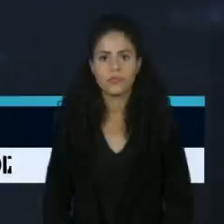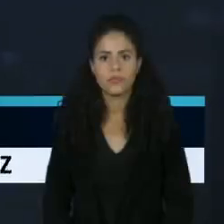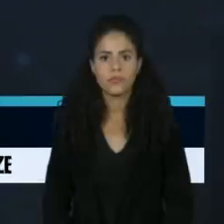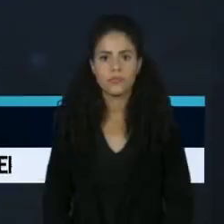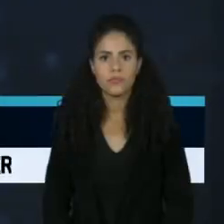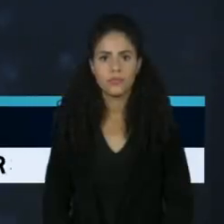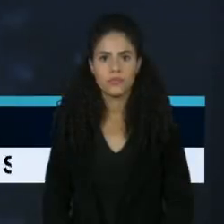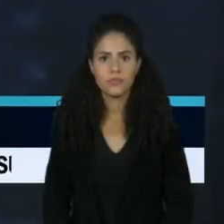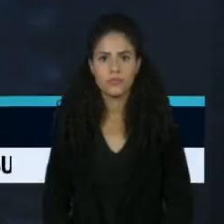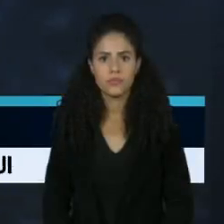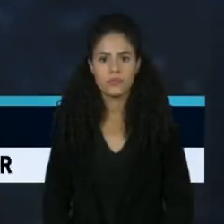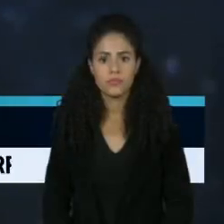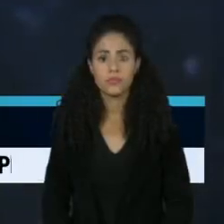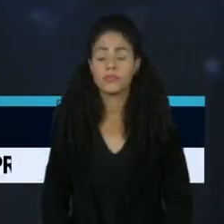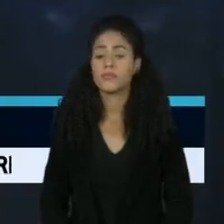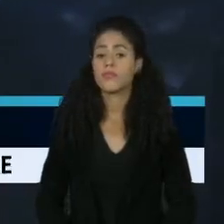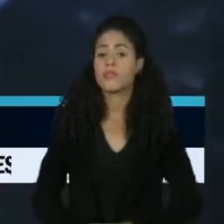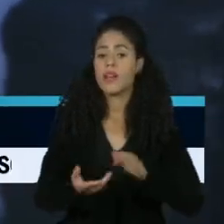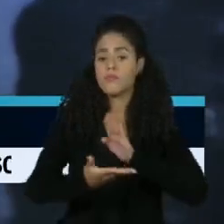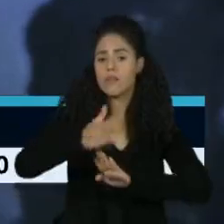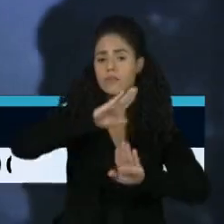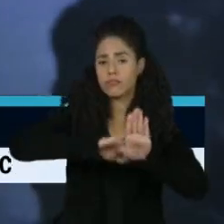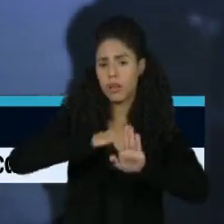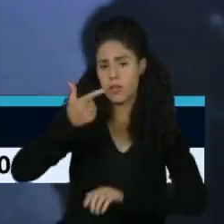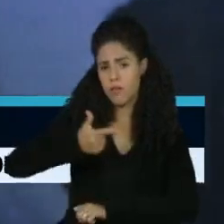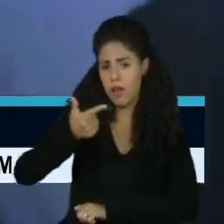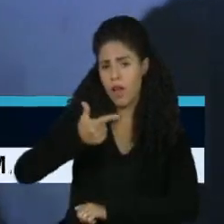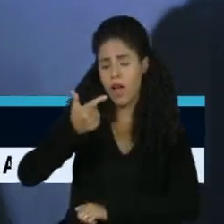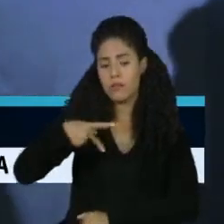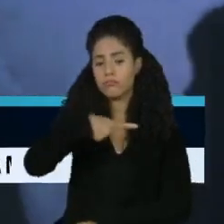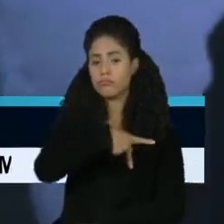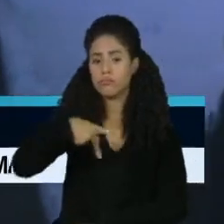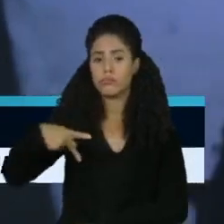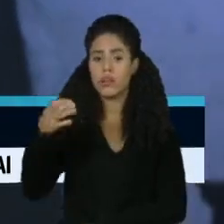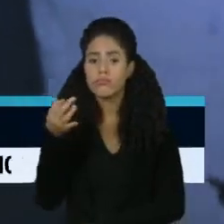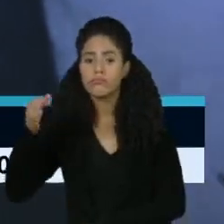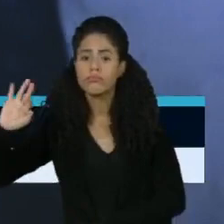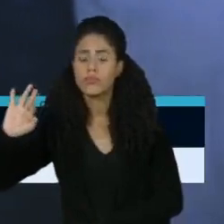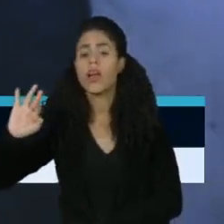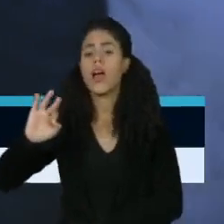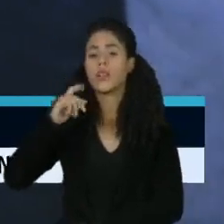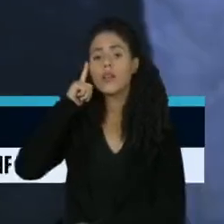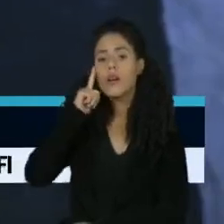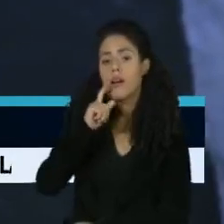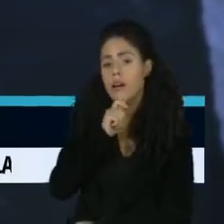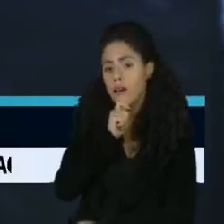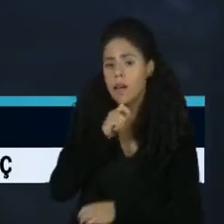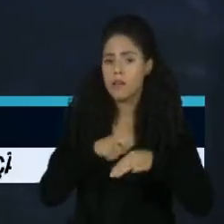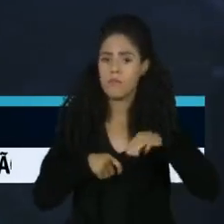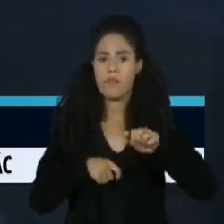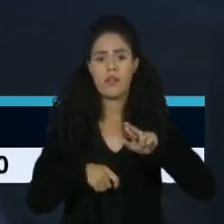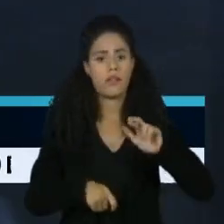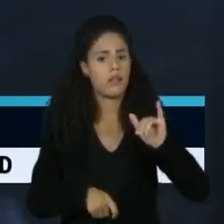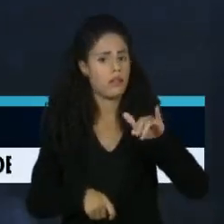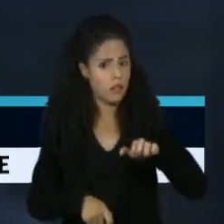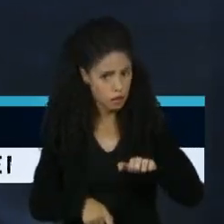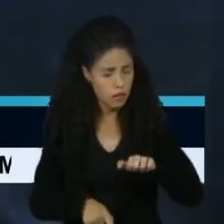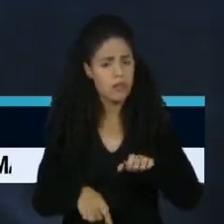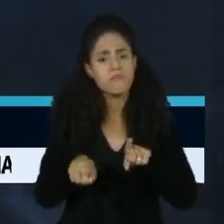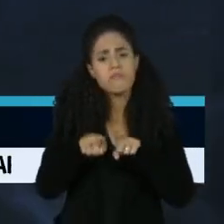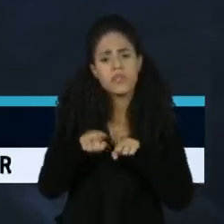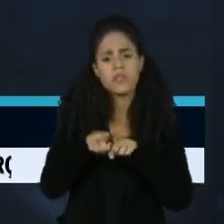e ficou para o segundo turno a definição de quem assumirá a presidência da França Emmanuel macron imagine le pen irão